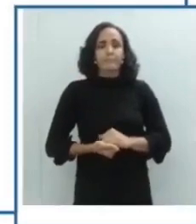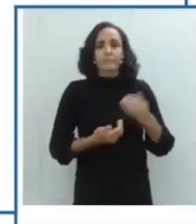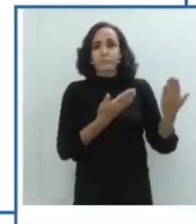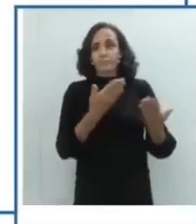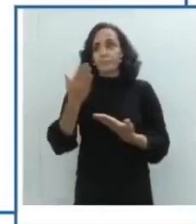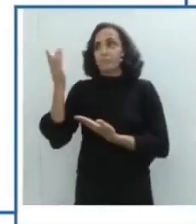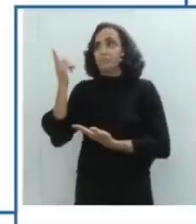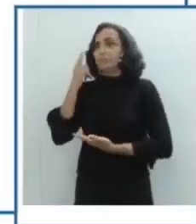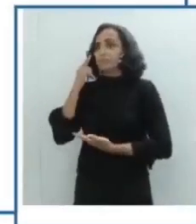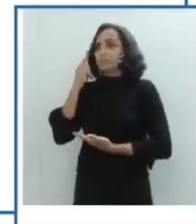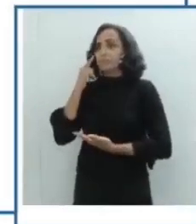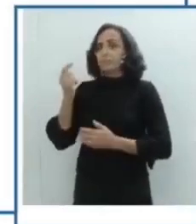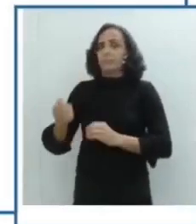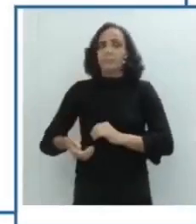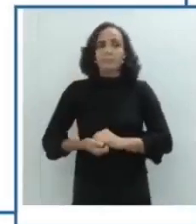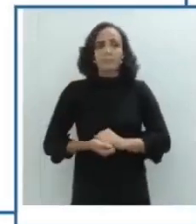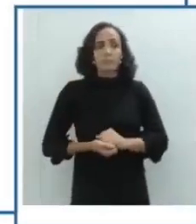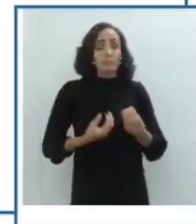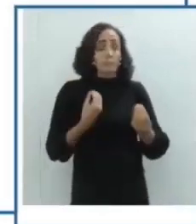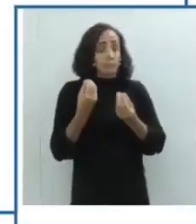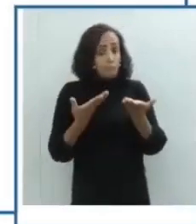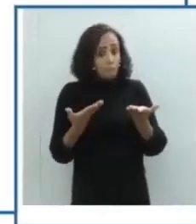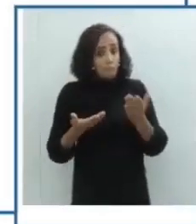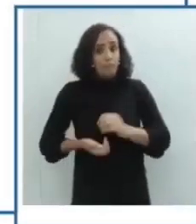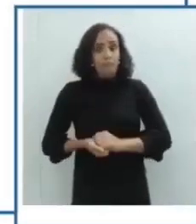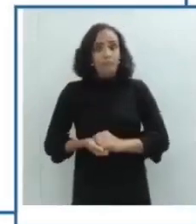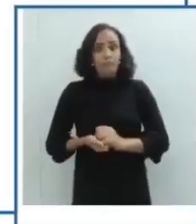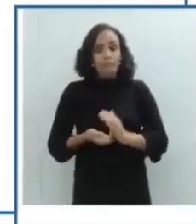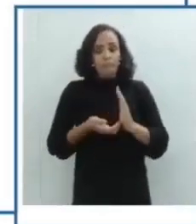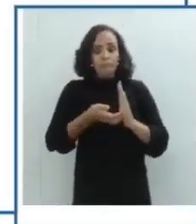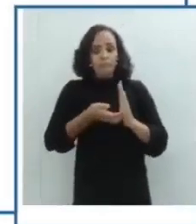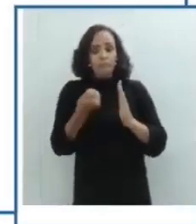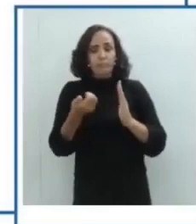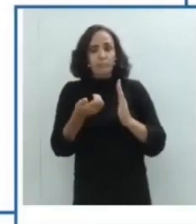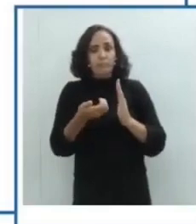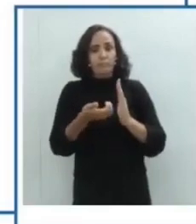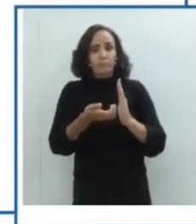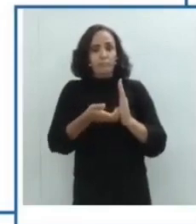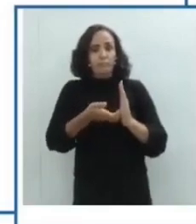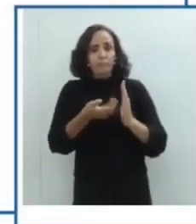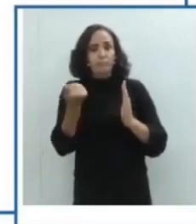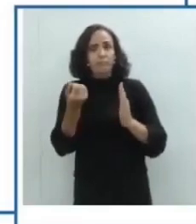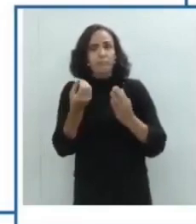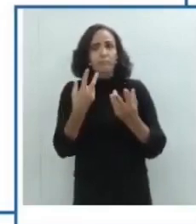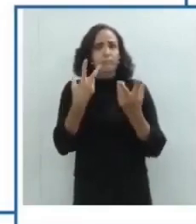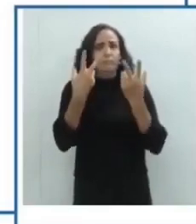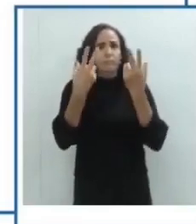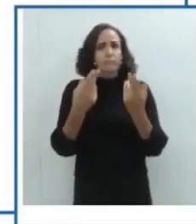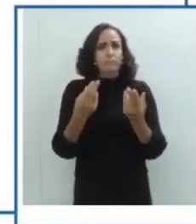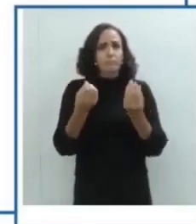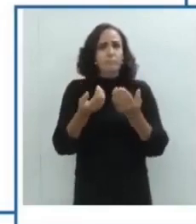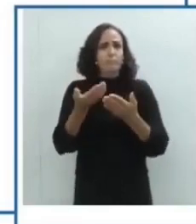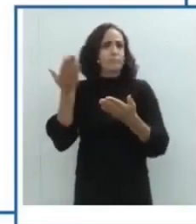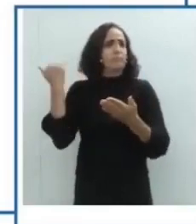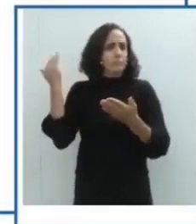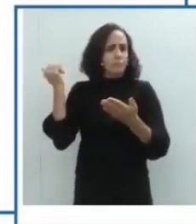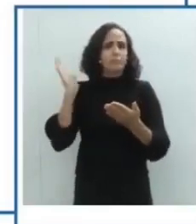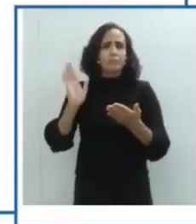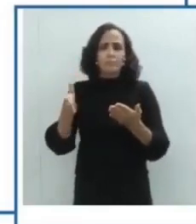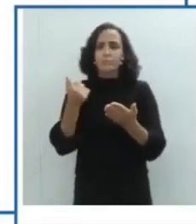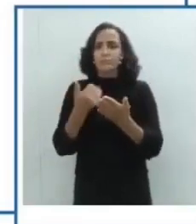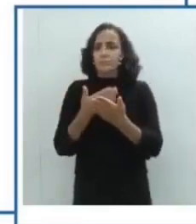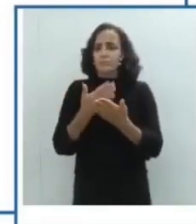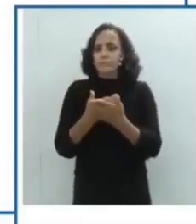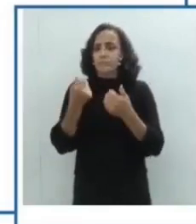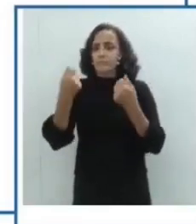Delete. O delete, logicamente, faz a remoção. E ela é parecida com update, porque ela precisa